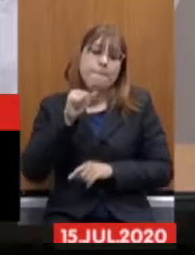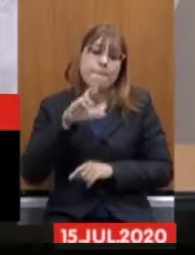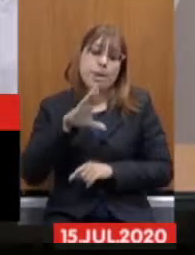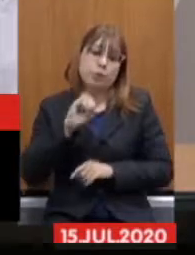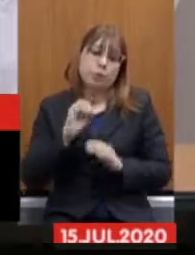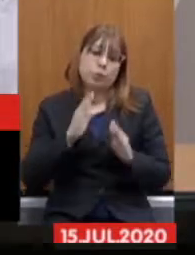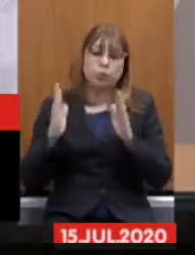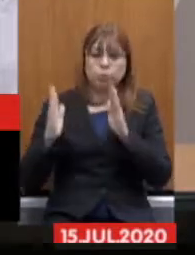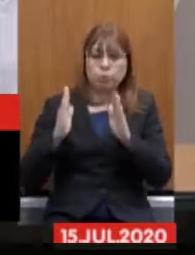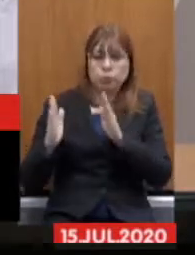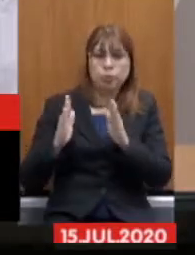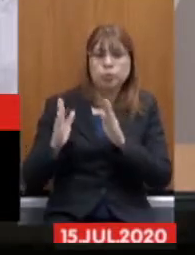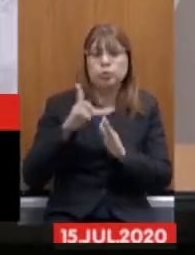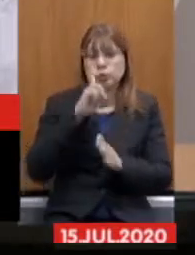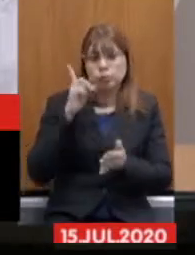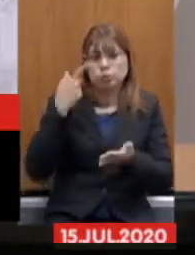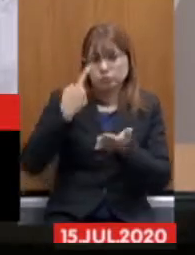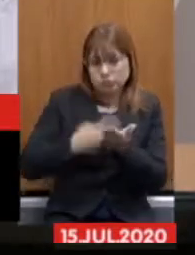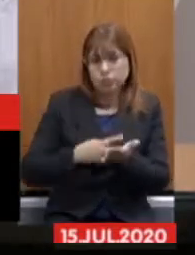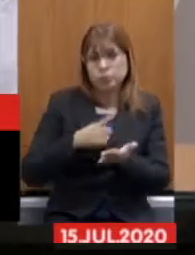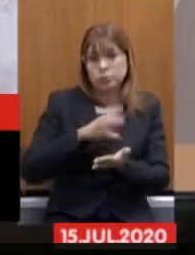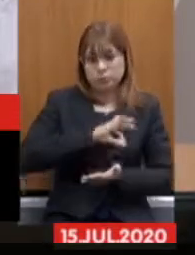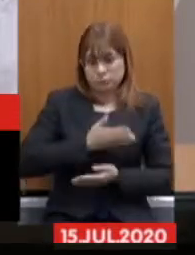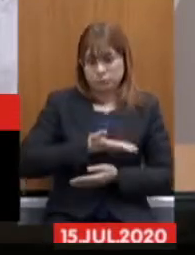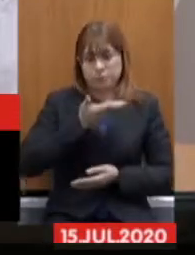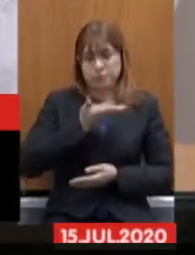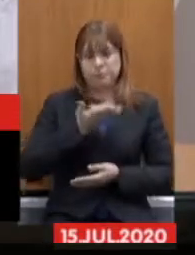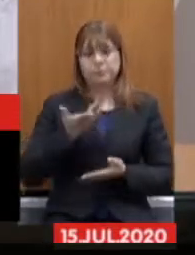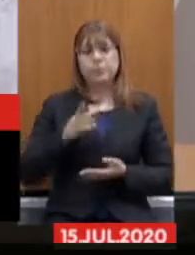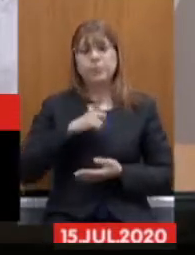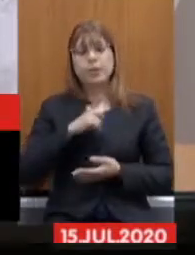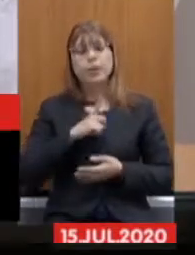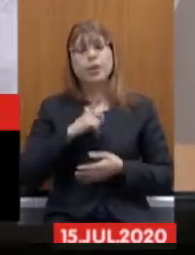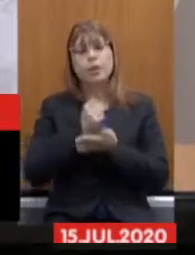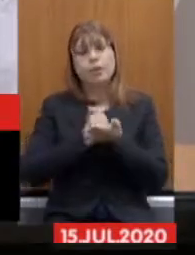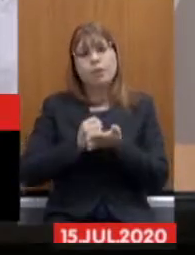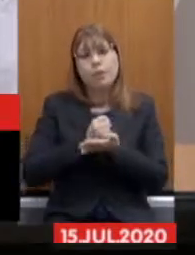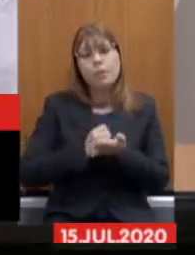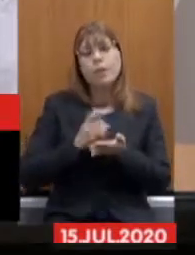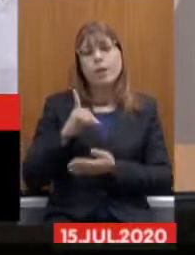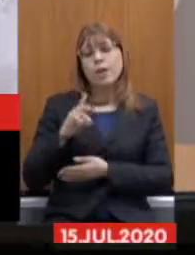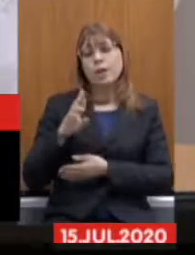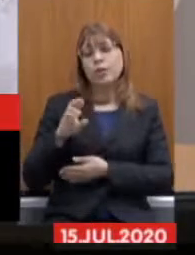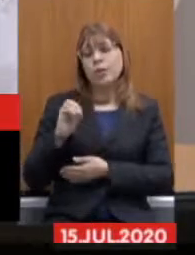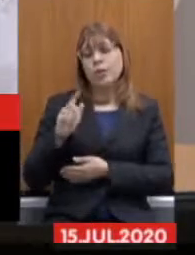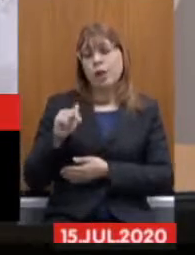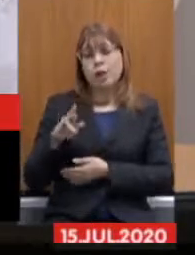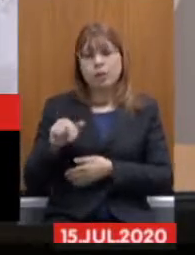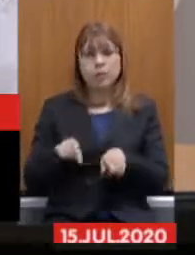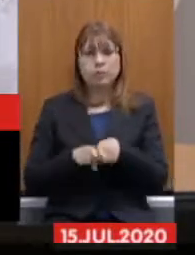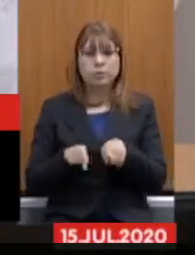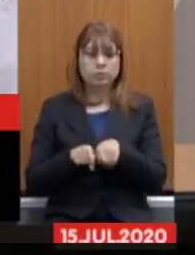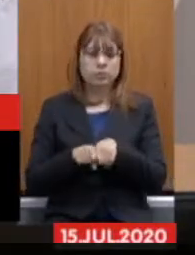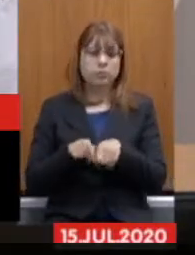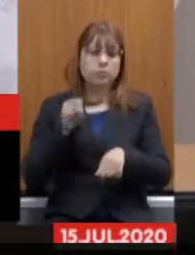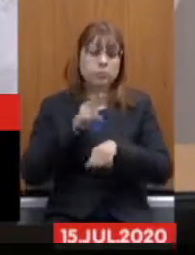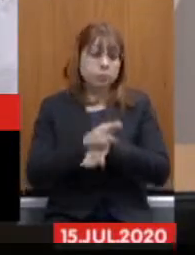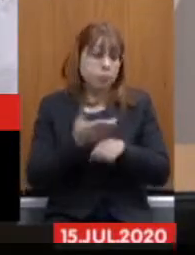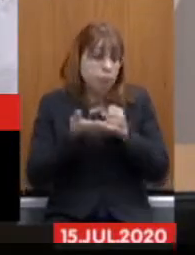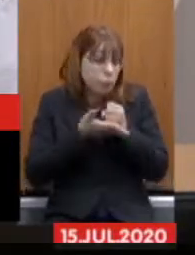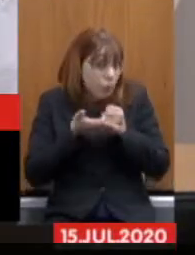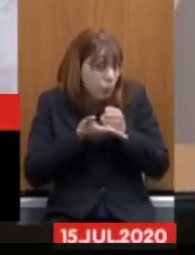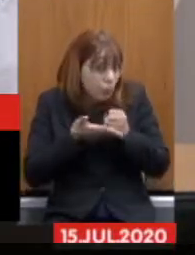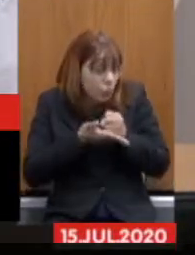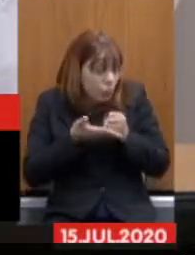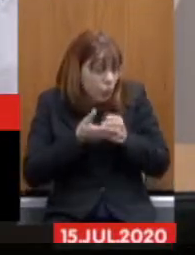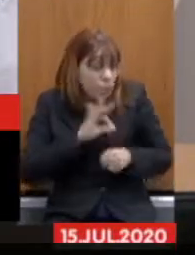negociação em farmácias drogarias o piso salarial o salário de ingresso para trabalhar nesse setor